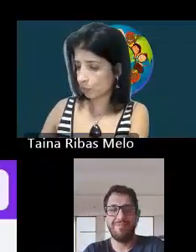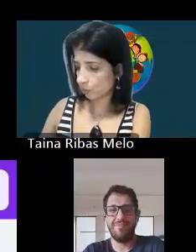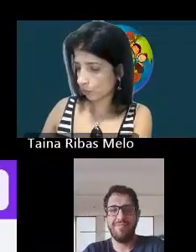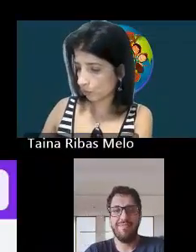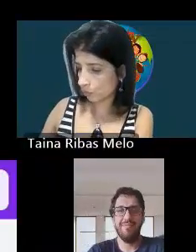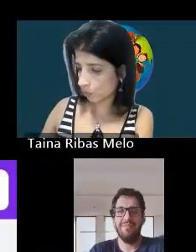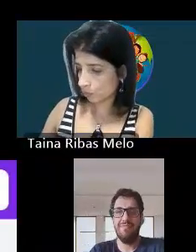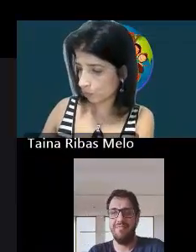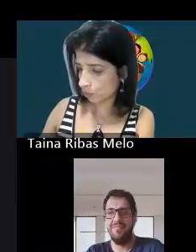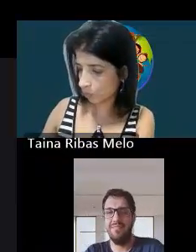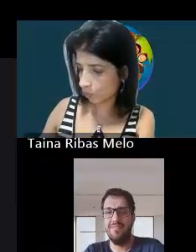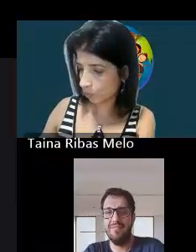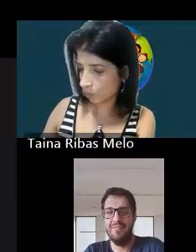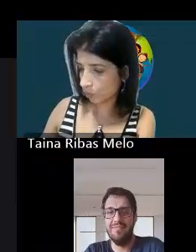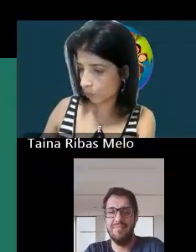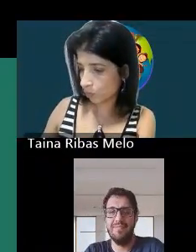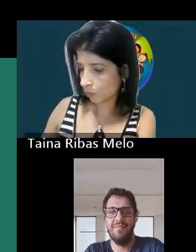Então, eu vou